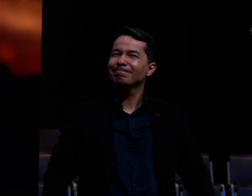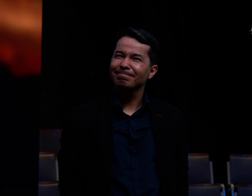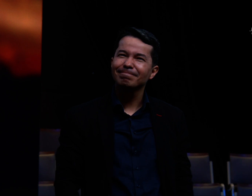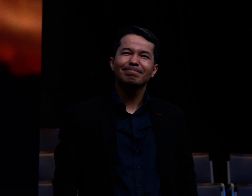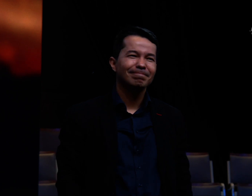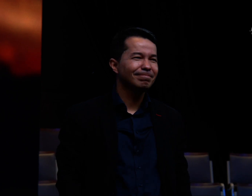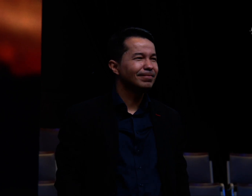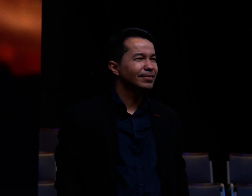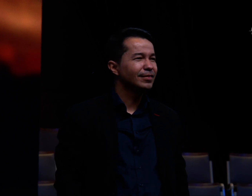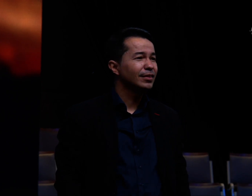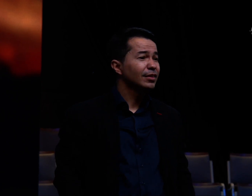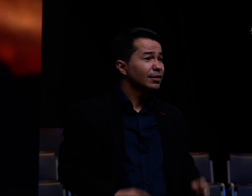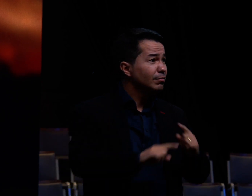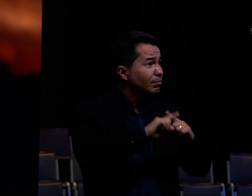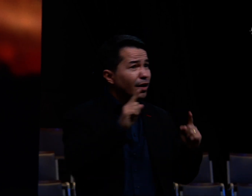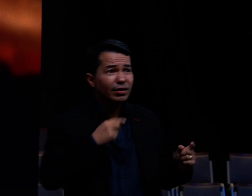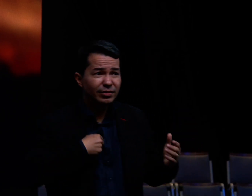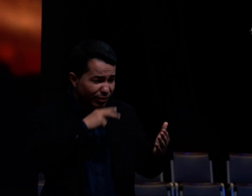acolher nessa manhã.